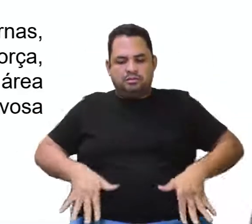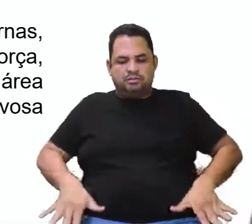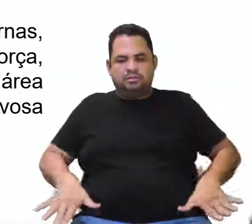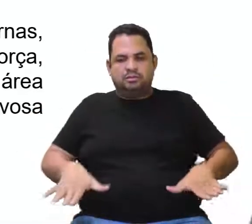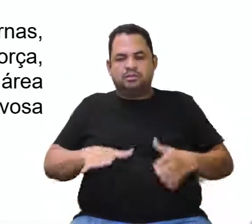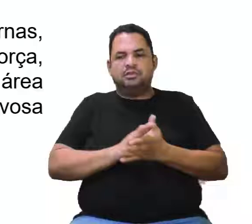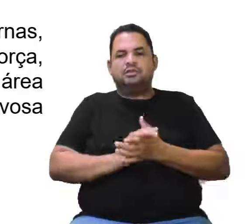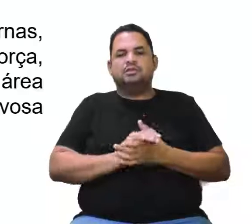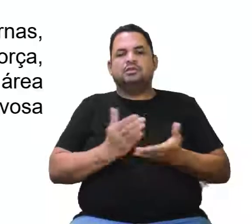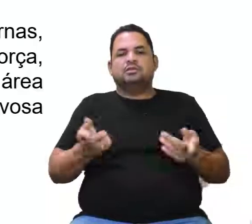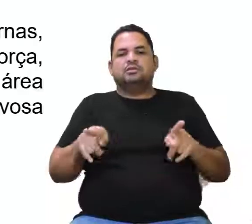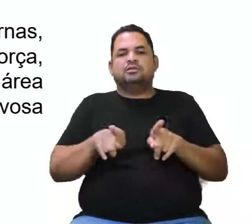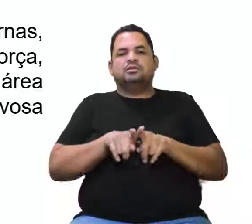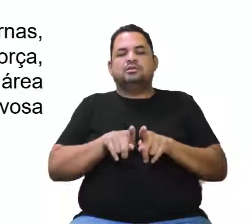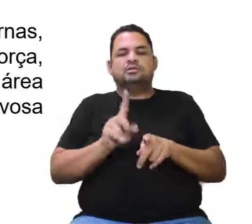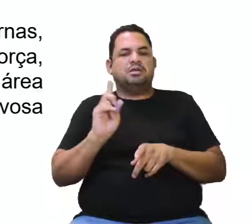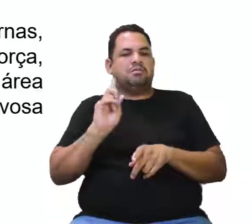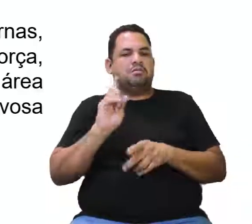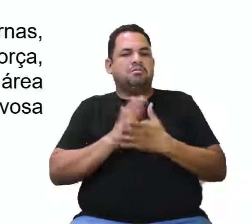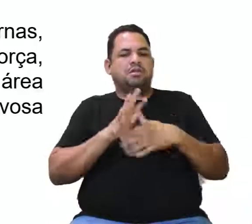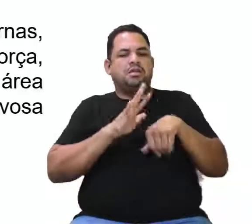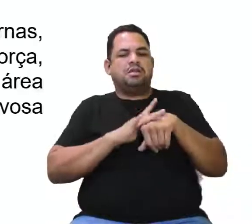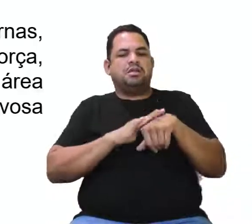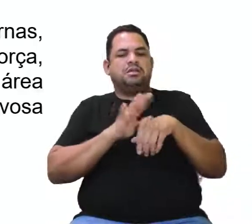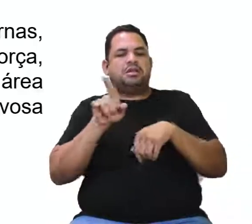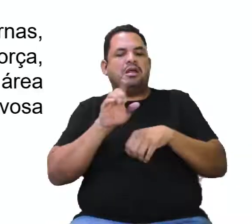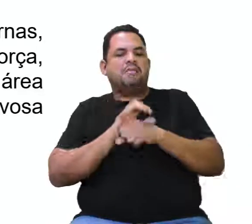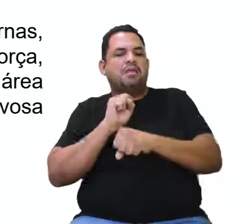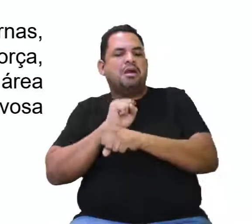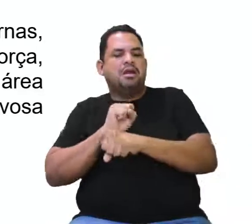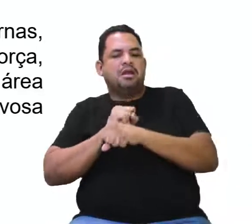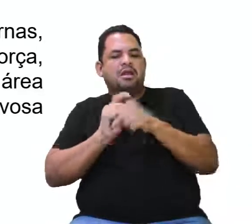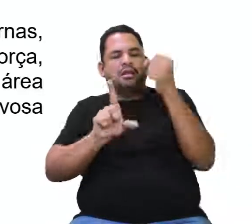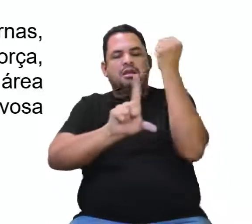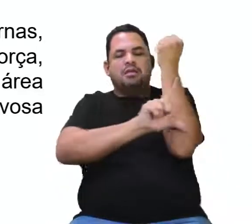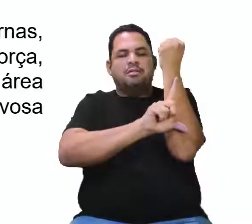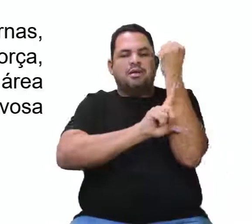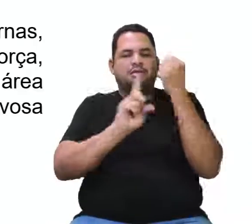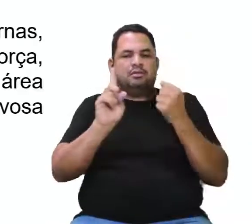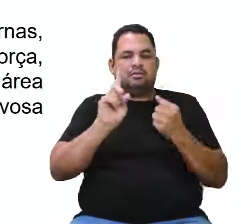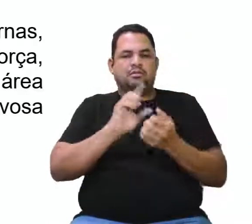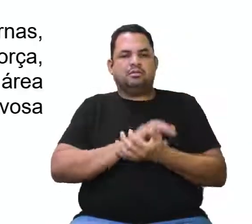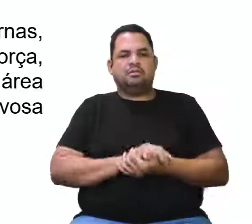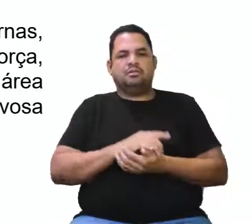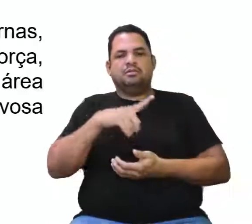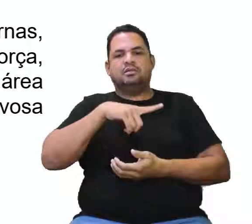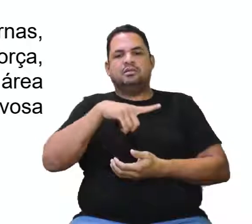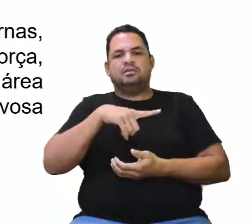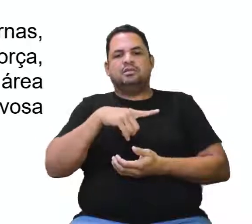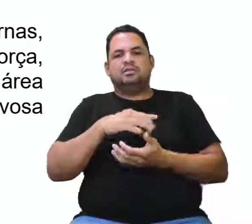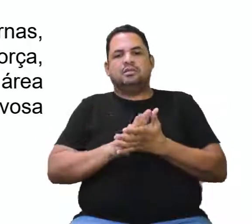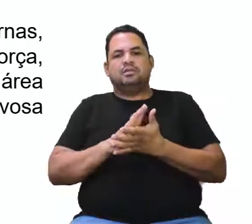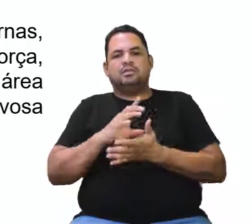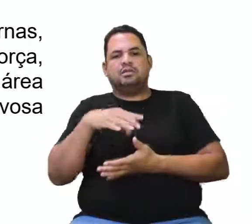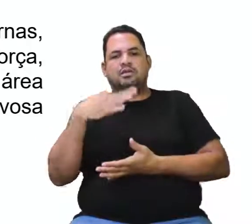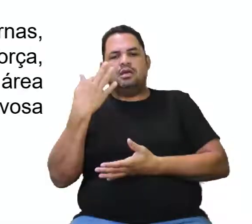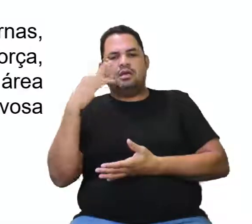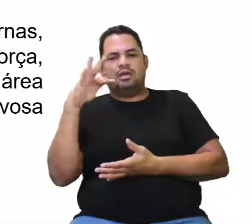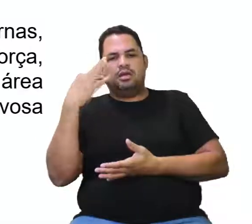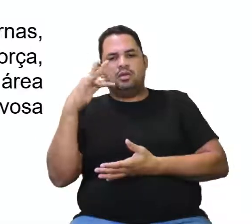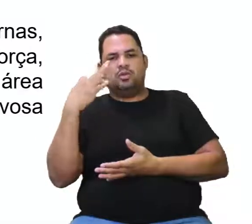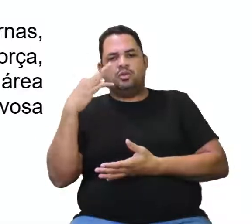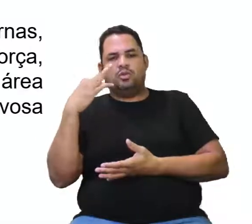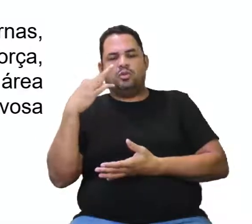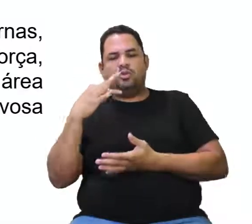membros inferiores. Então, não é uma dor que fica ali só na região lombar. Nós temos também a dor ciática. O que seria a